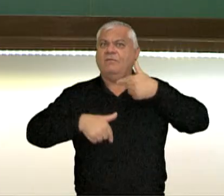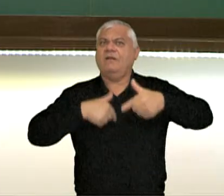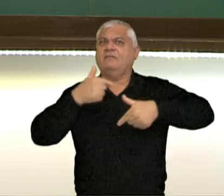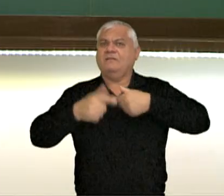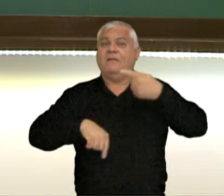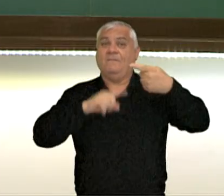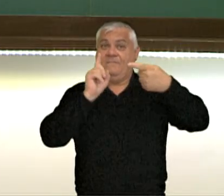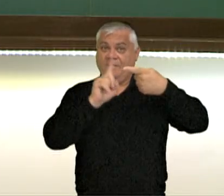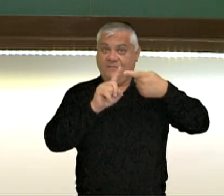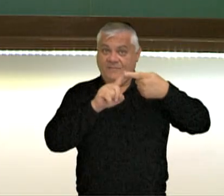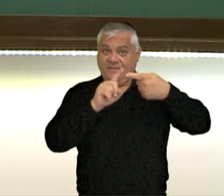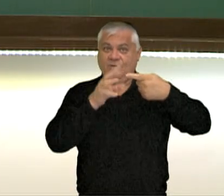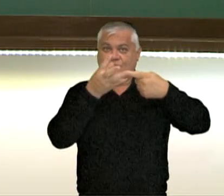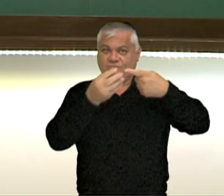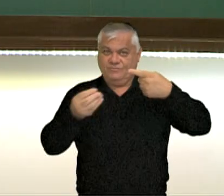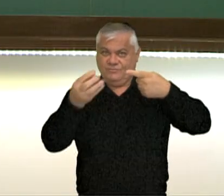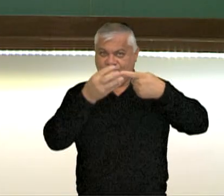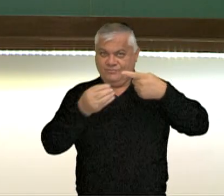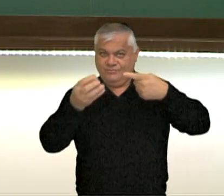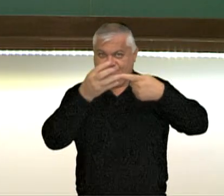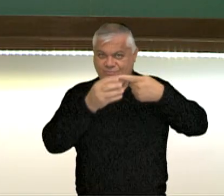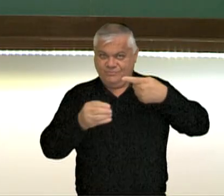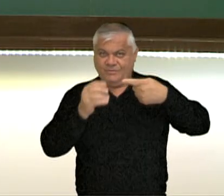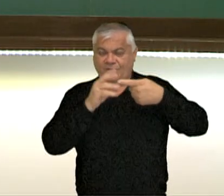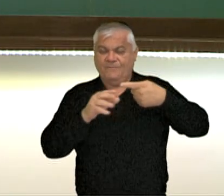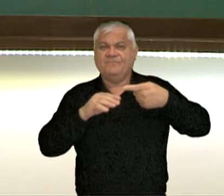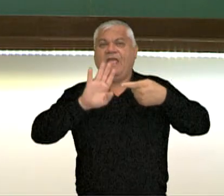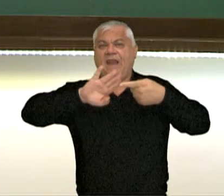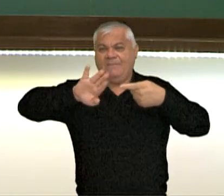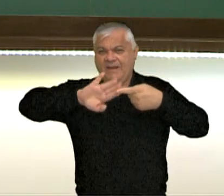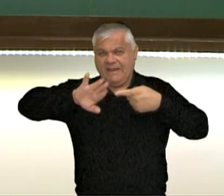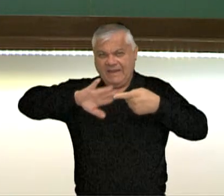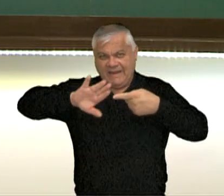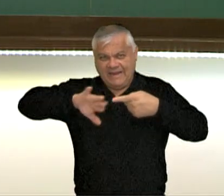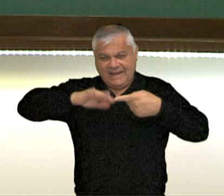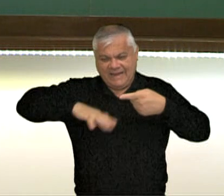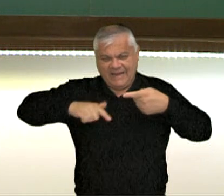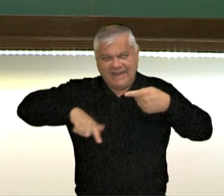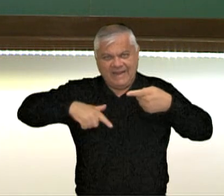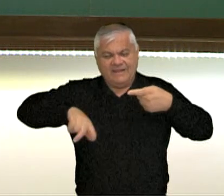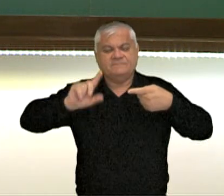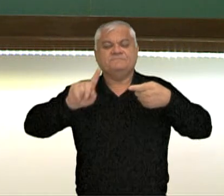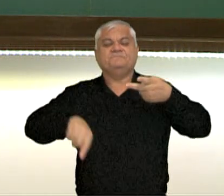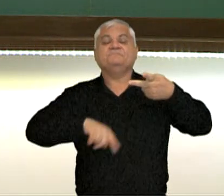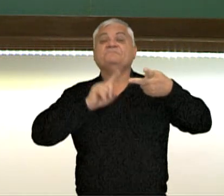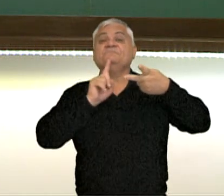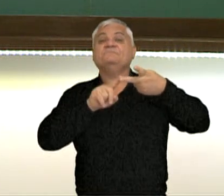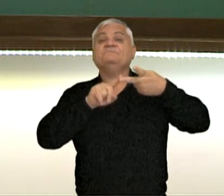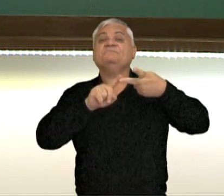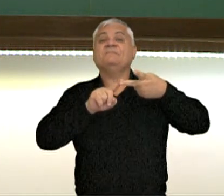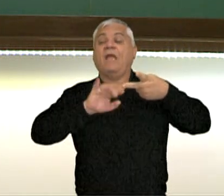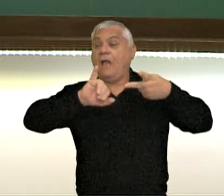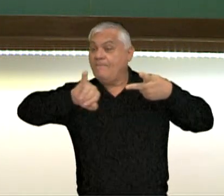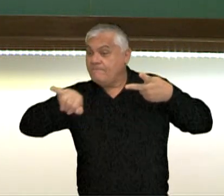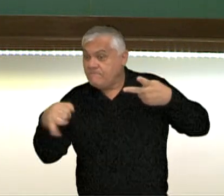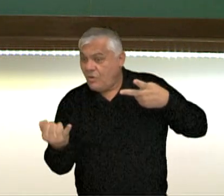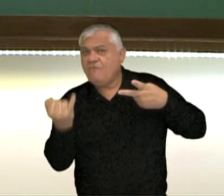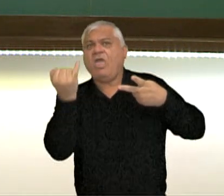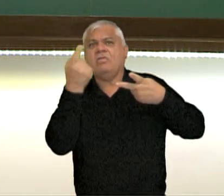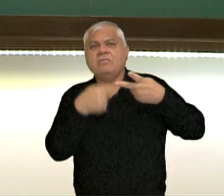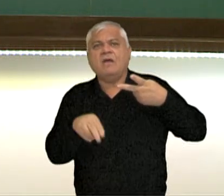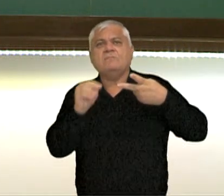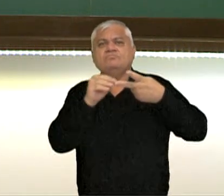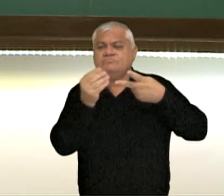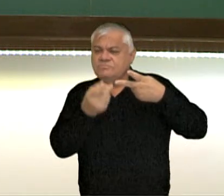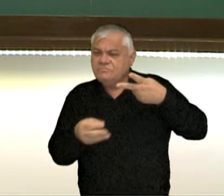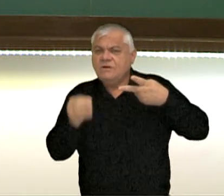etapa lá nos néfrons, filtração. Já tirou um monte de toxina, um monte de excreta. Segunda etapa,